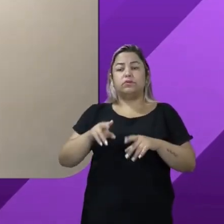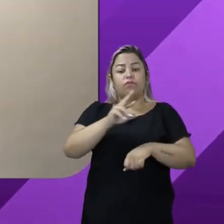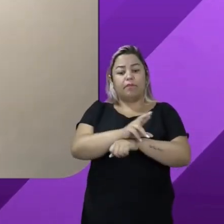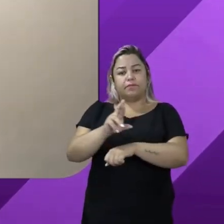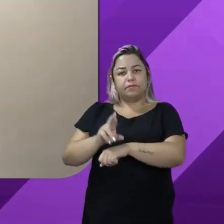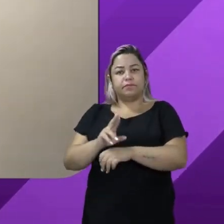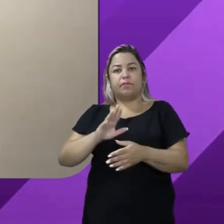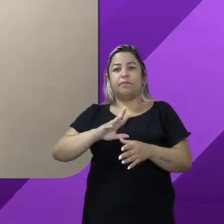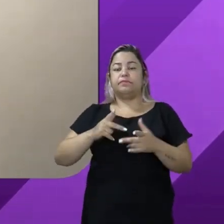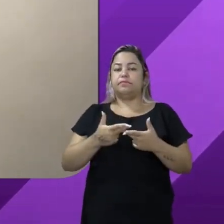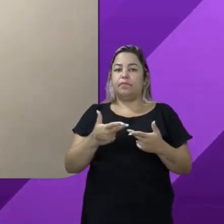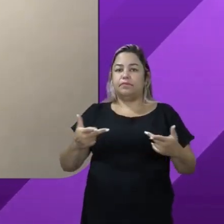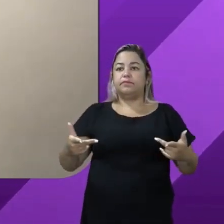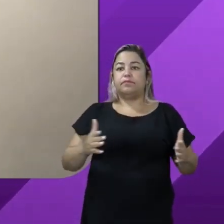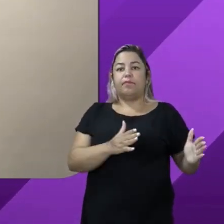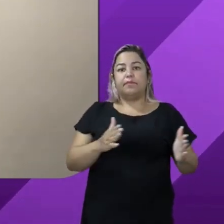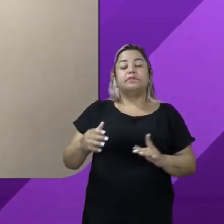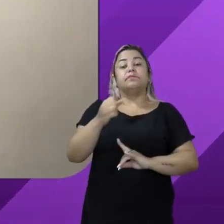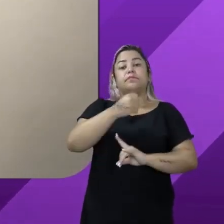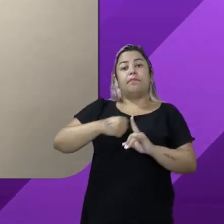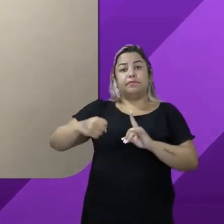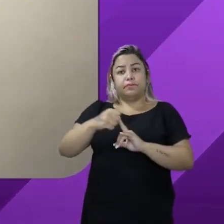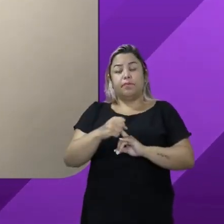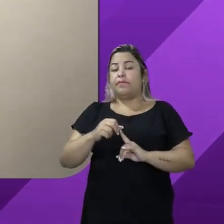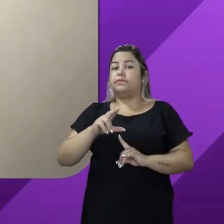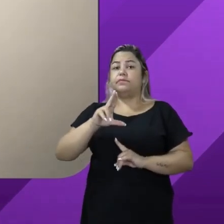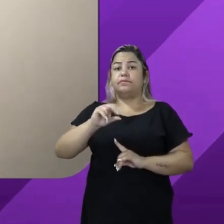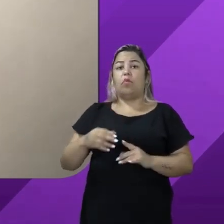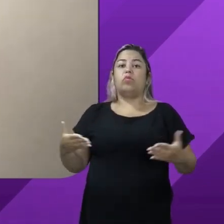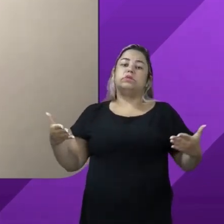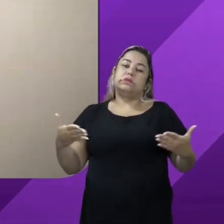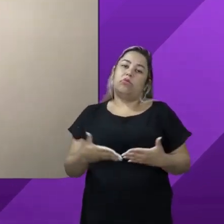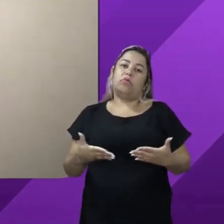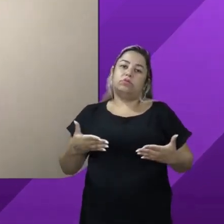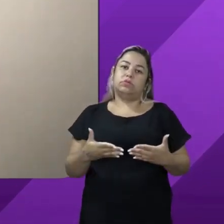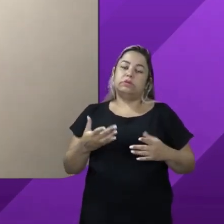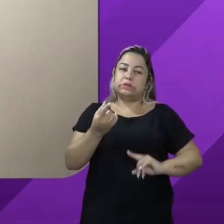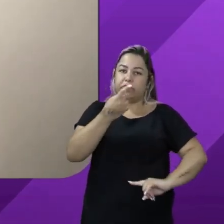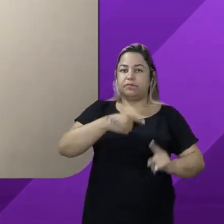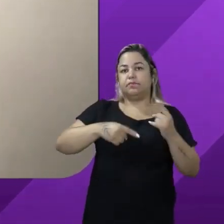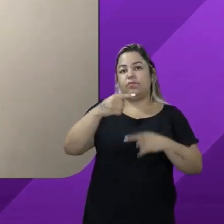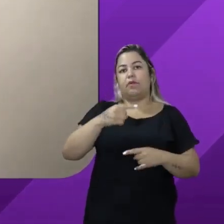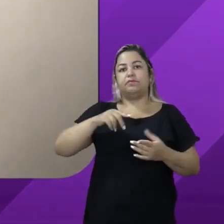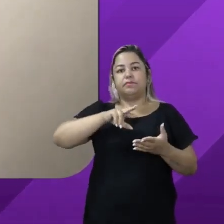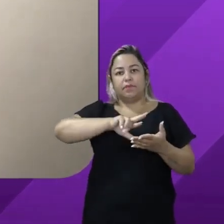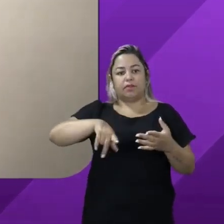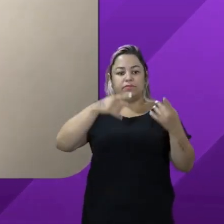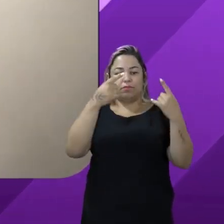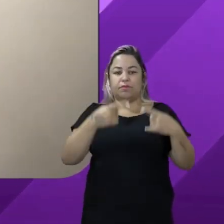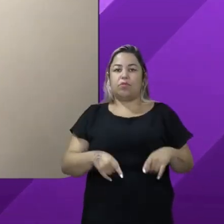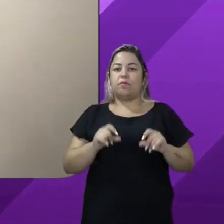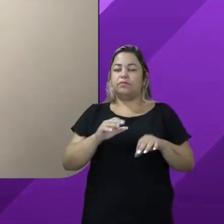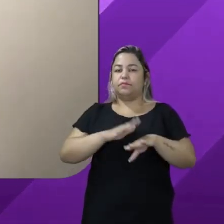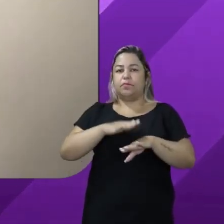série de questões de lacunas sociais que a gente tem e que a gente não consegue hoje superar por conta de várias discussões, mas